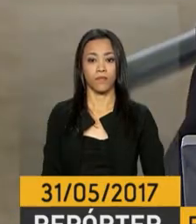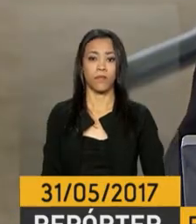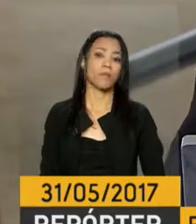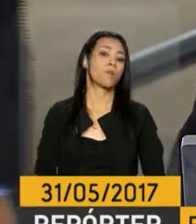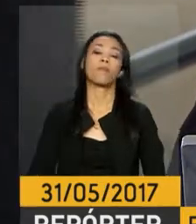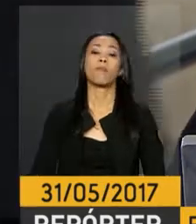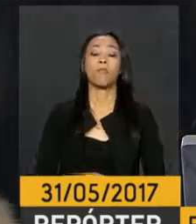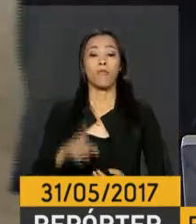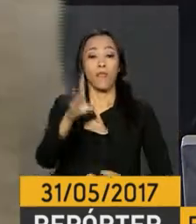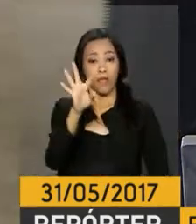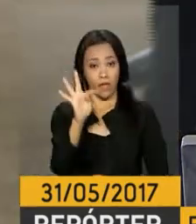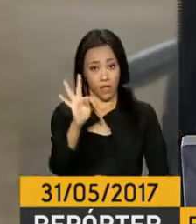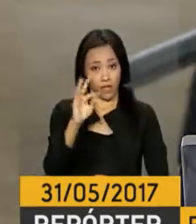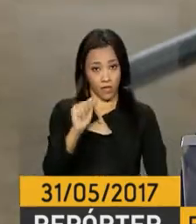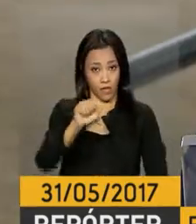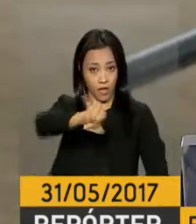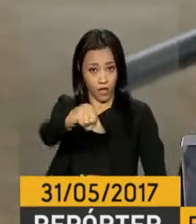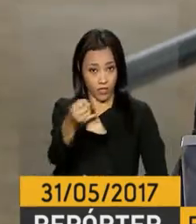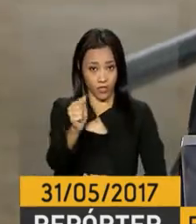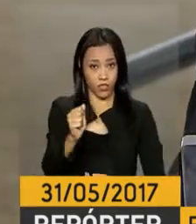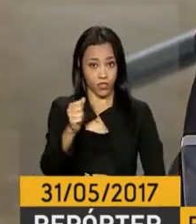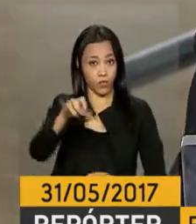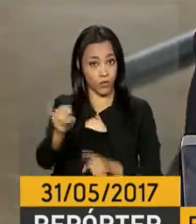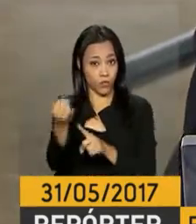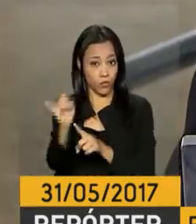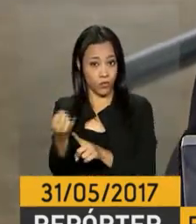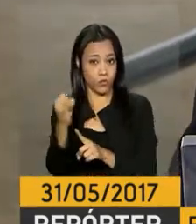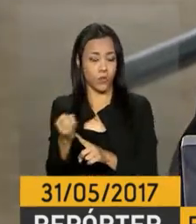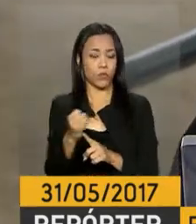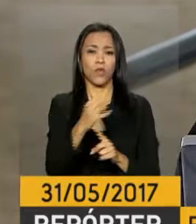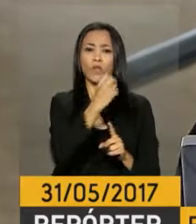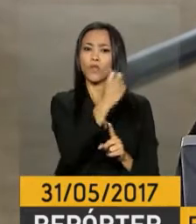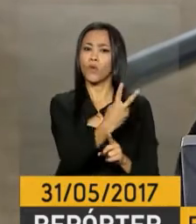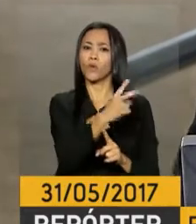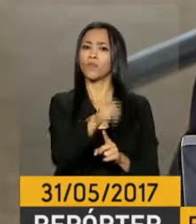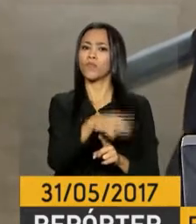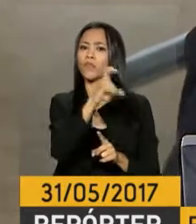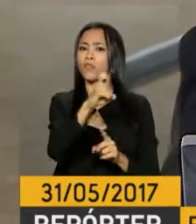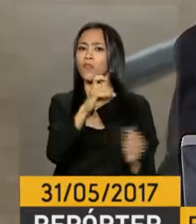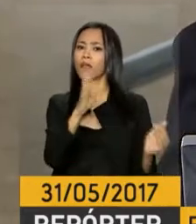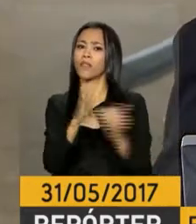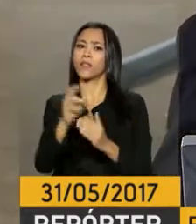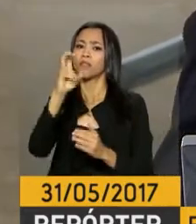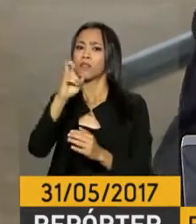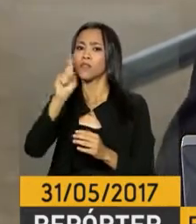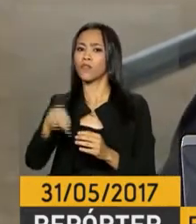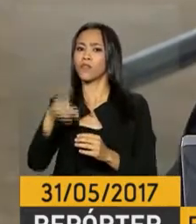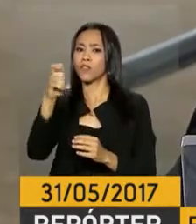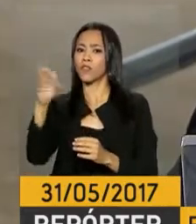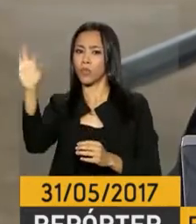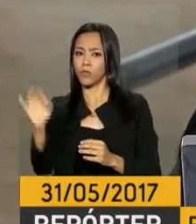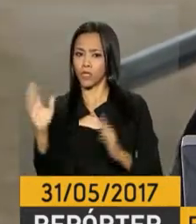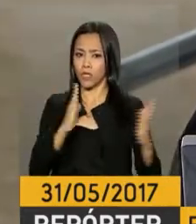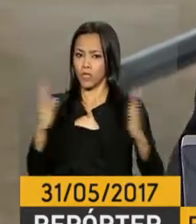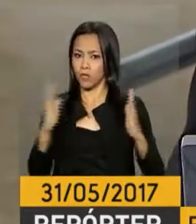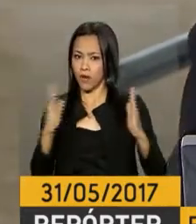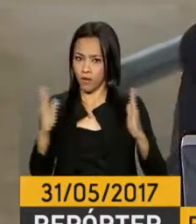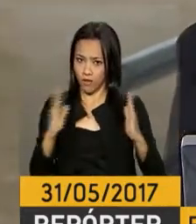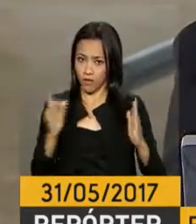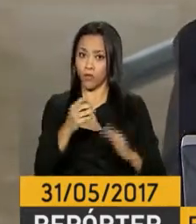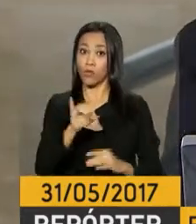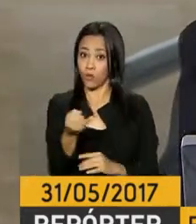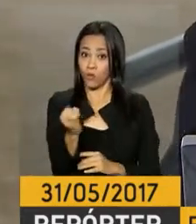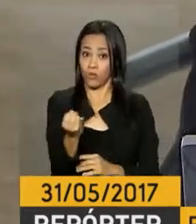Isso, a taxa de juros, ela varia de 2,5% a 5,5%. No